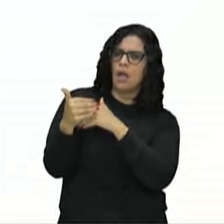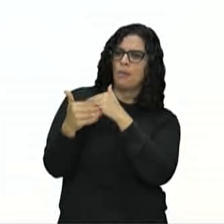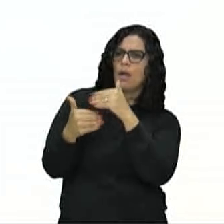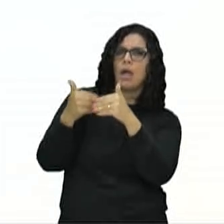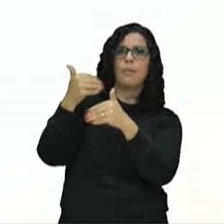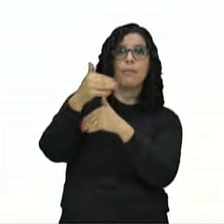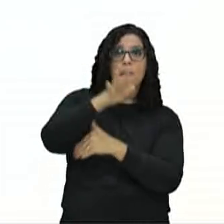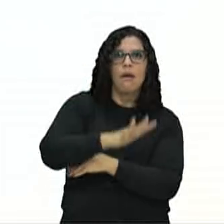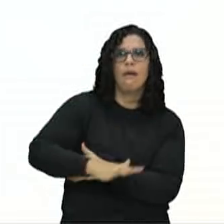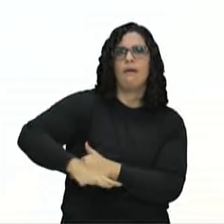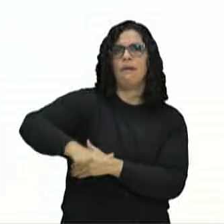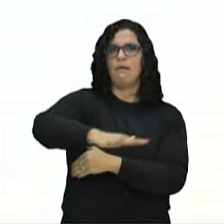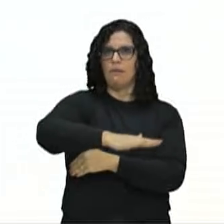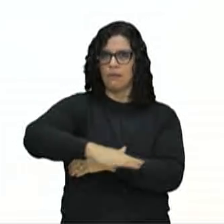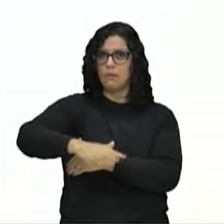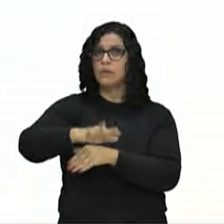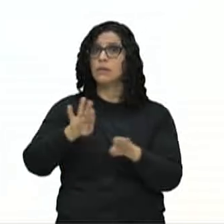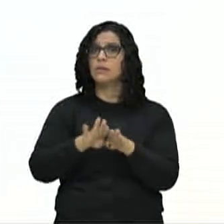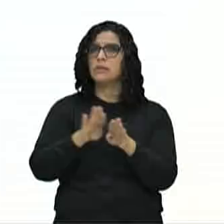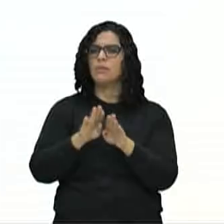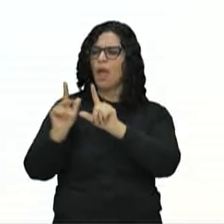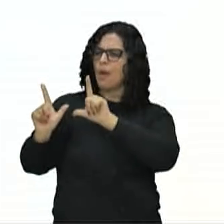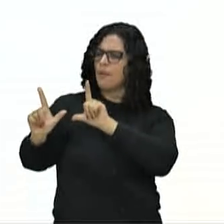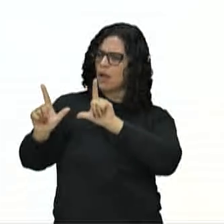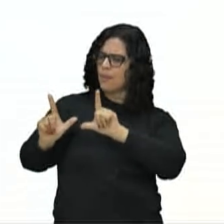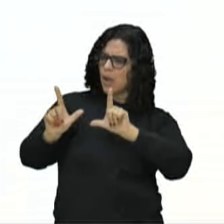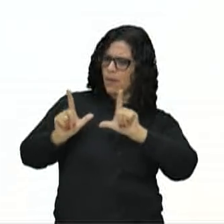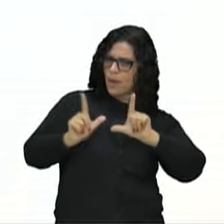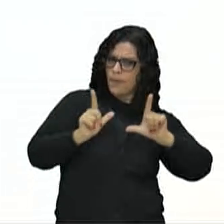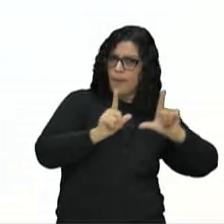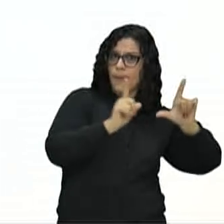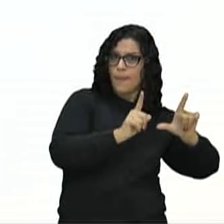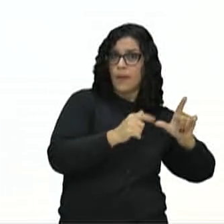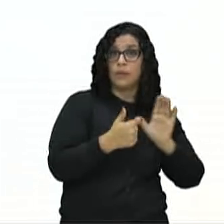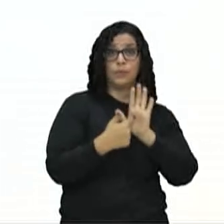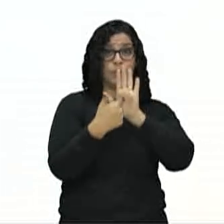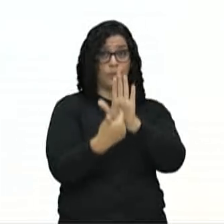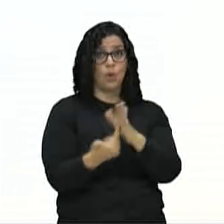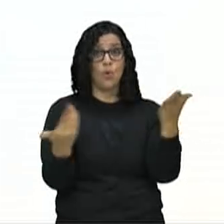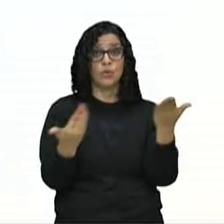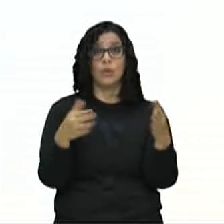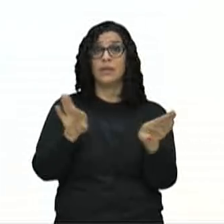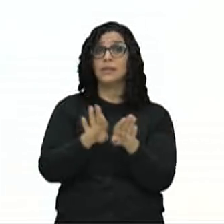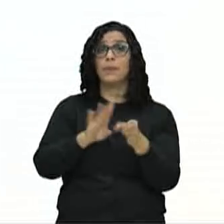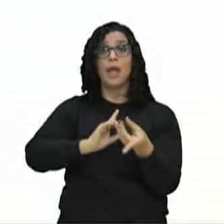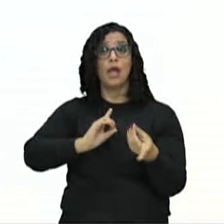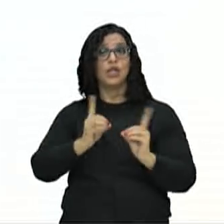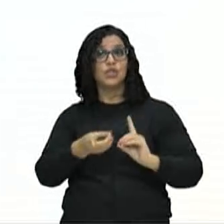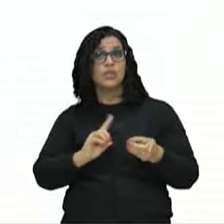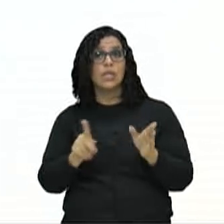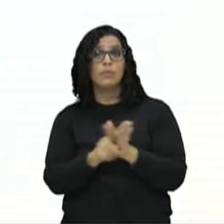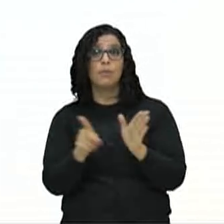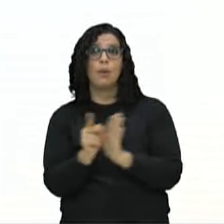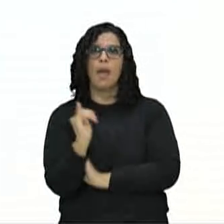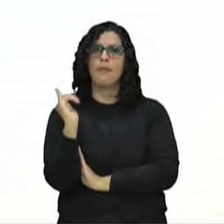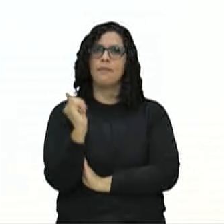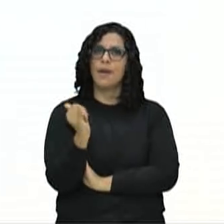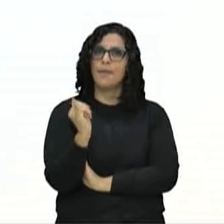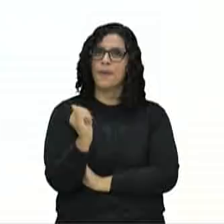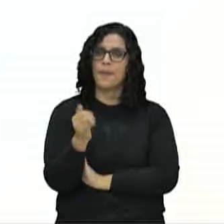a atmosfera, o cenário, e ele traz toda uma dinâmica à